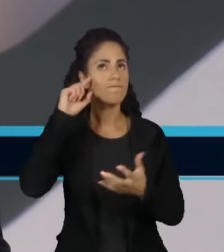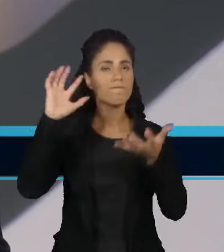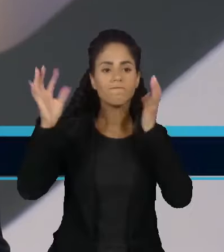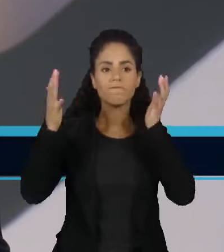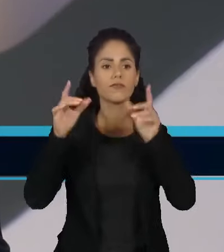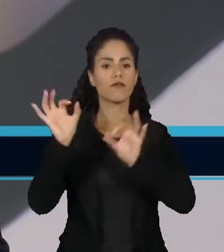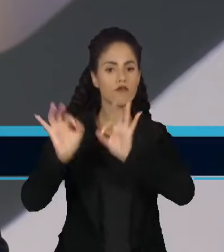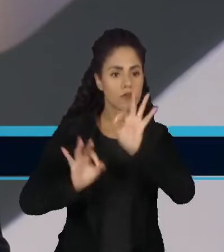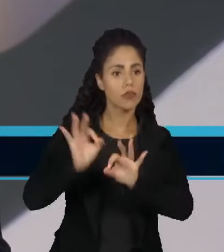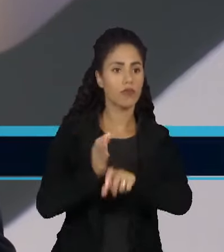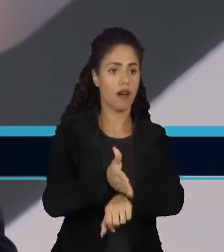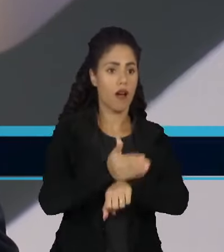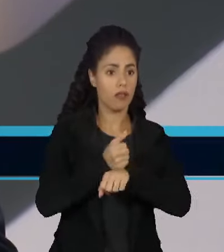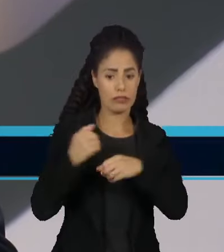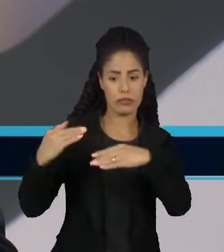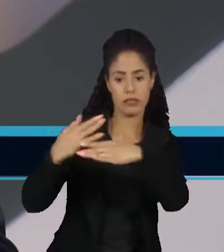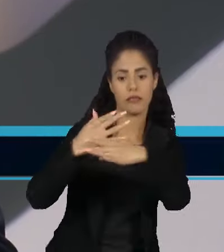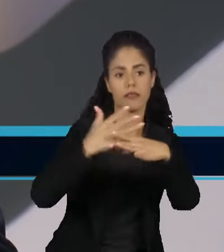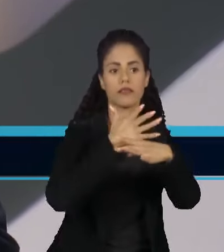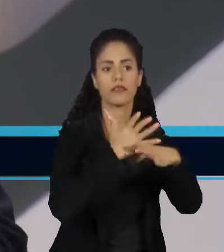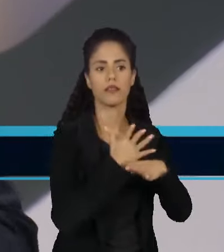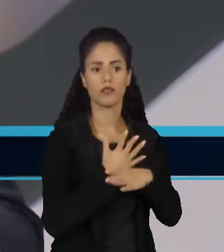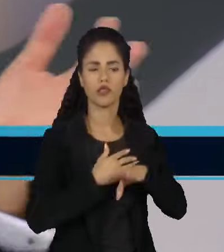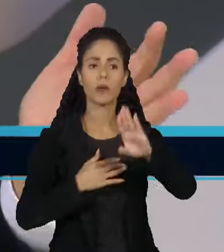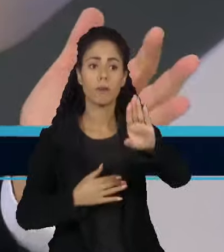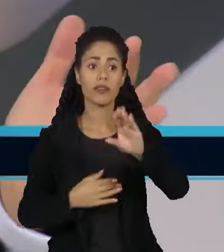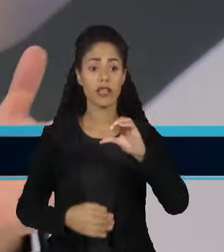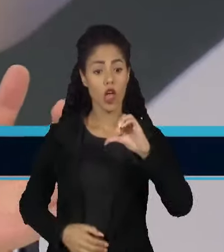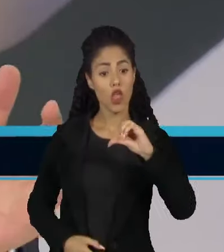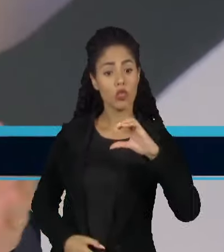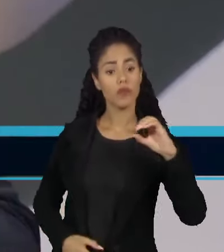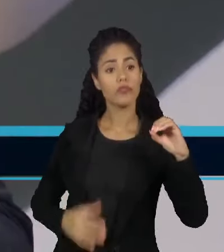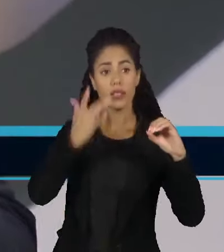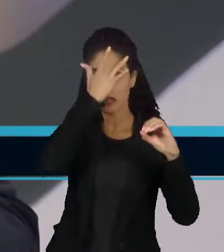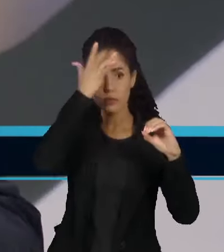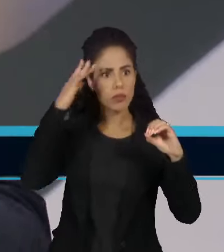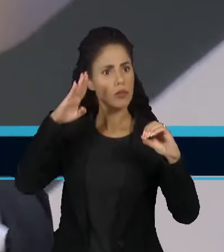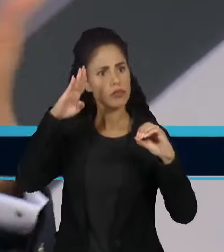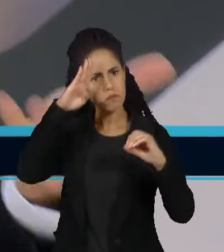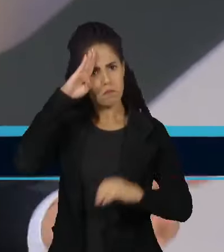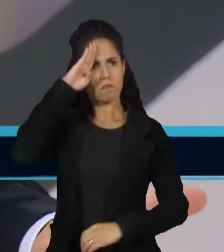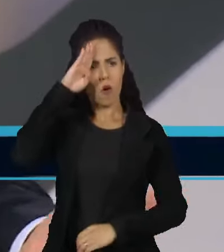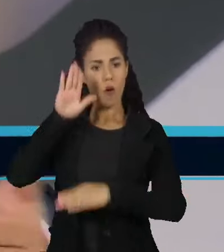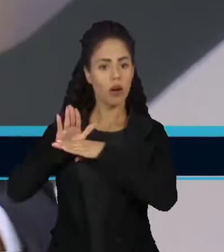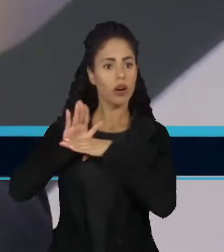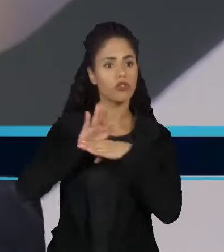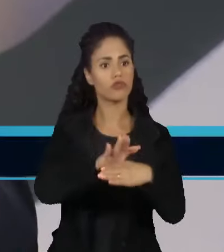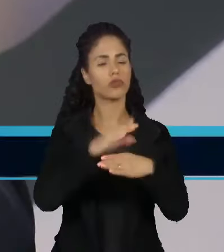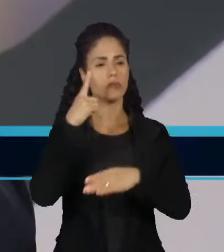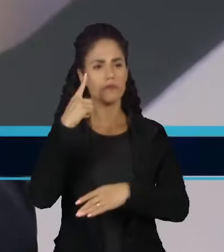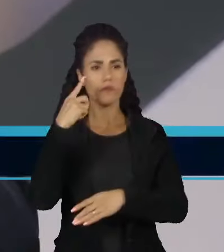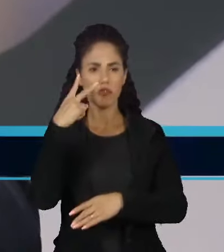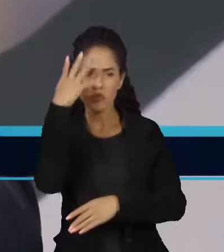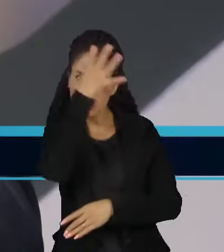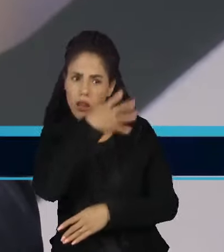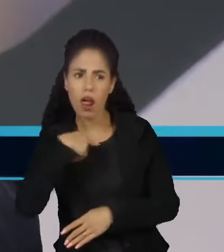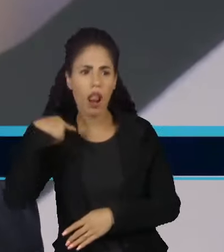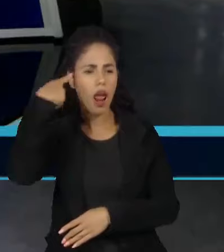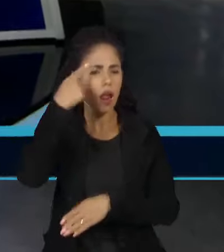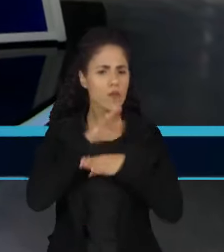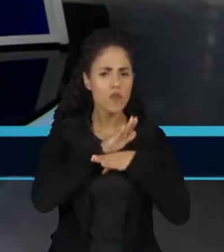no planejamento das cidades. Agora, tem mais de 900 pessoas do Exército lá trabalhando, 24 horas, as coisas